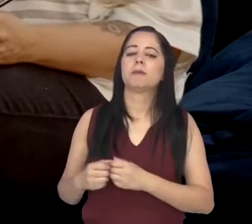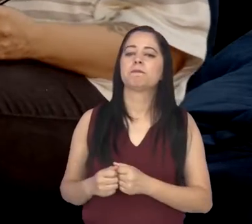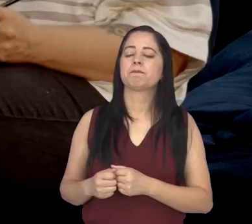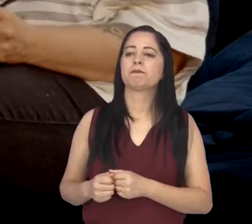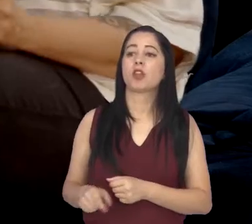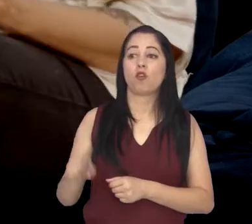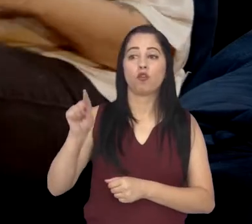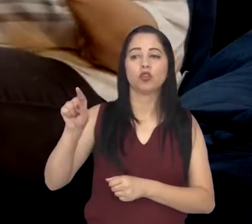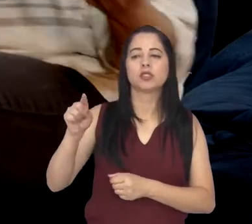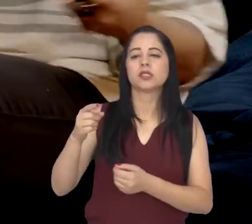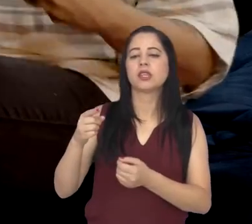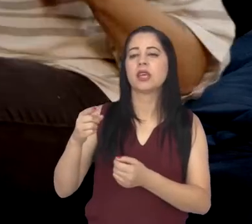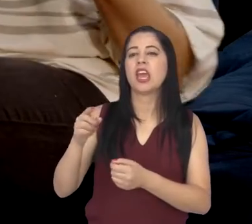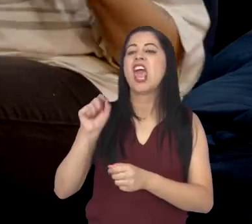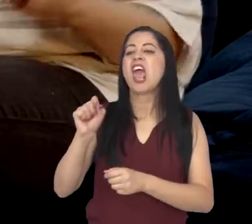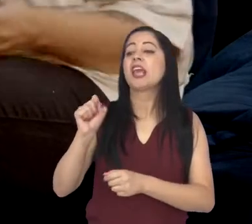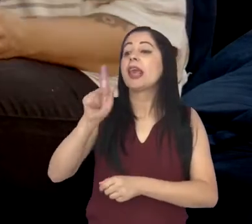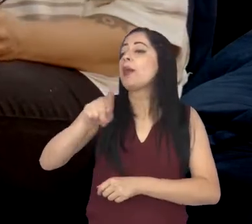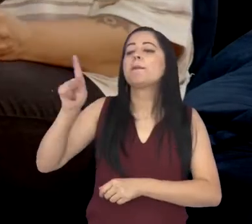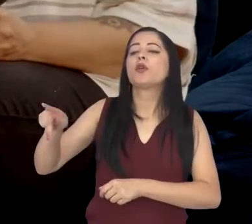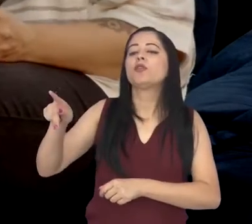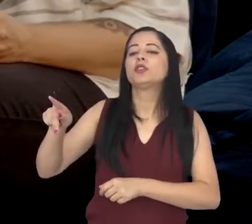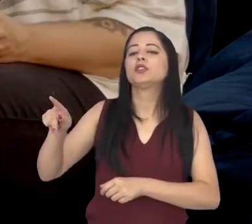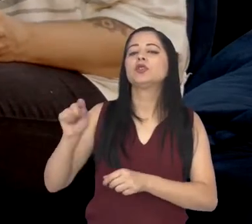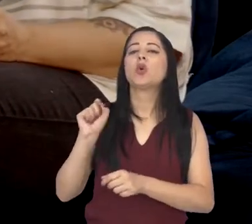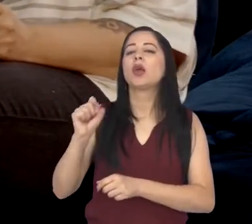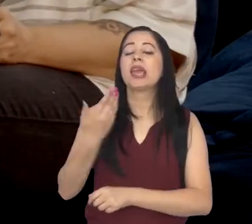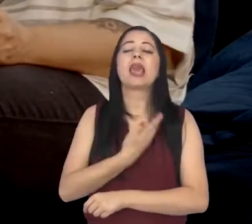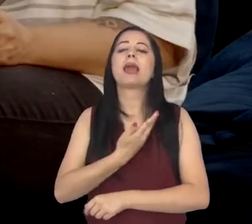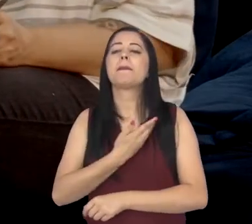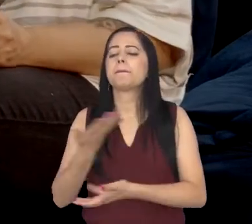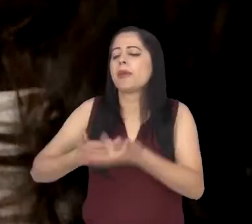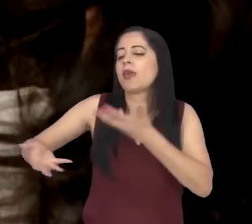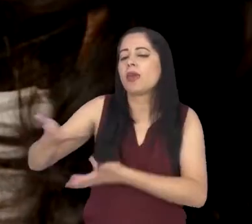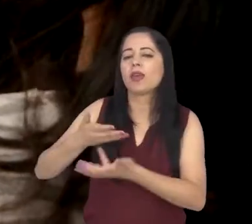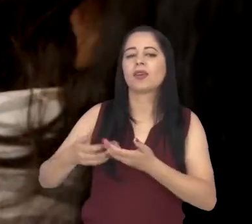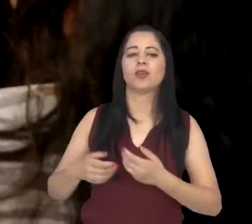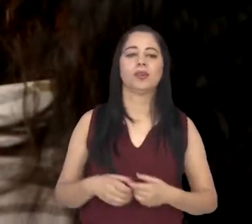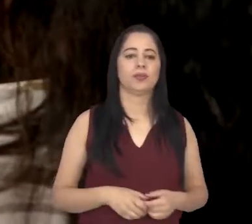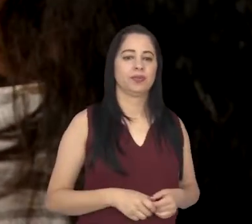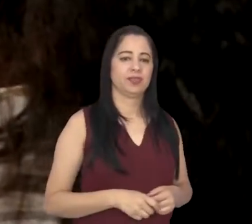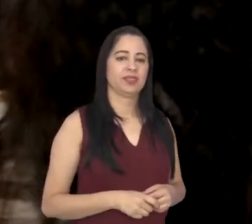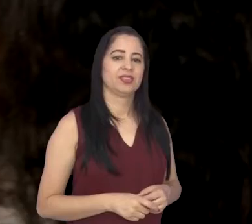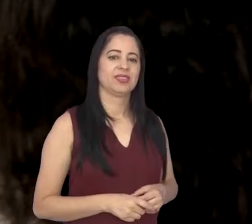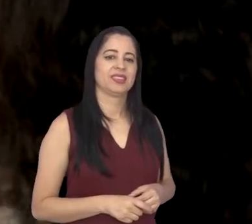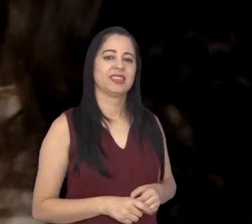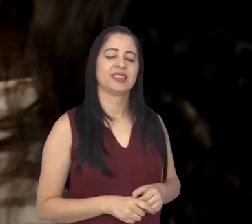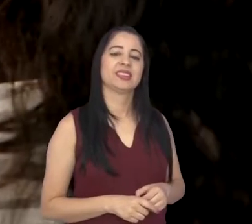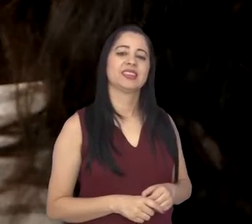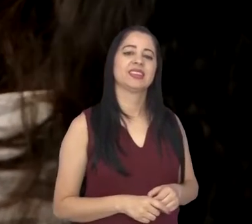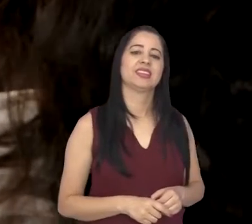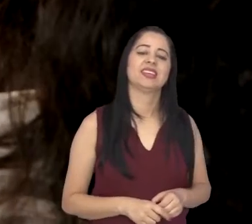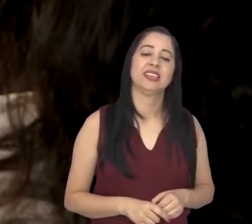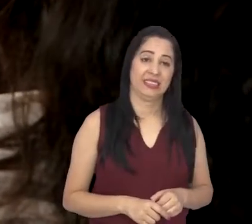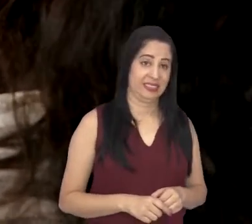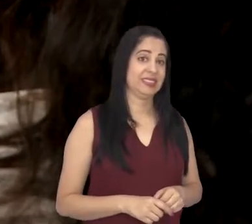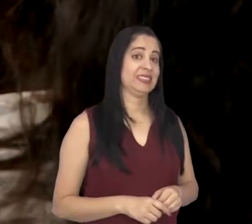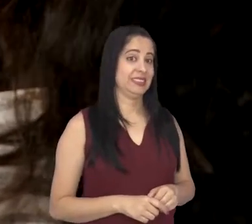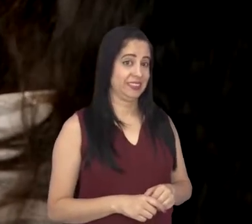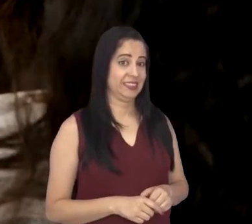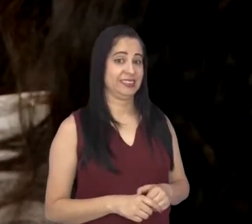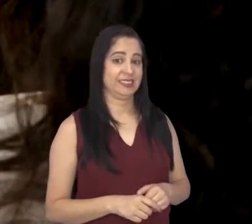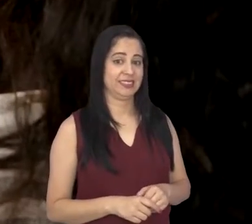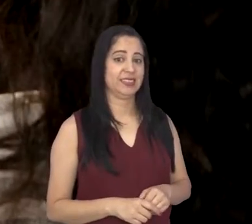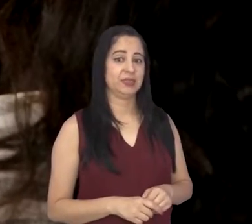você estudou lá na Casper Libero? Quem que eram os seus colegas? Quando eu cheguei na classe, eu até fiquei surpreso. Porque tinha a